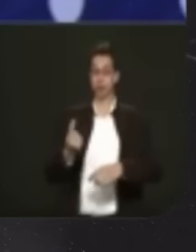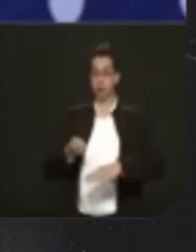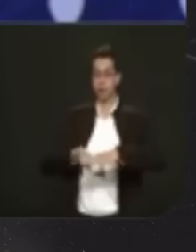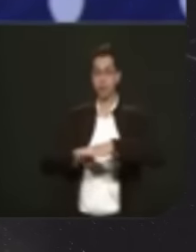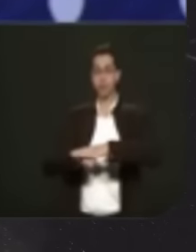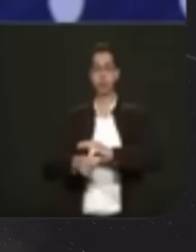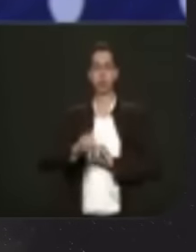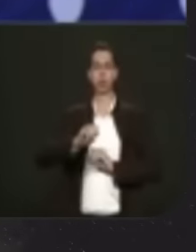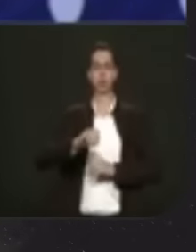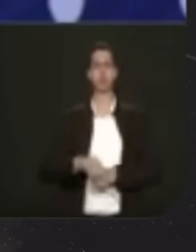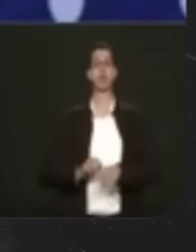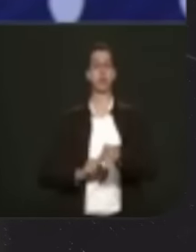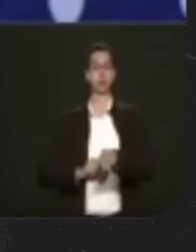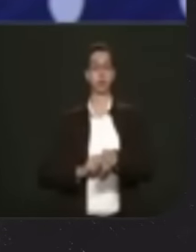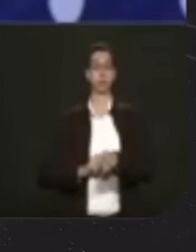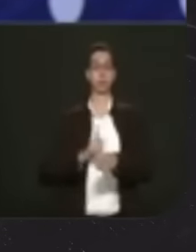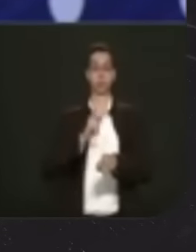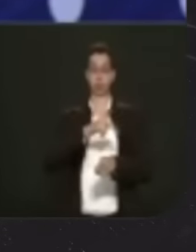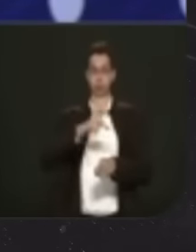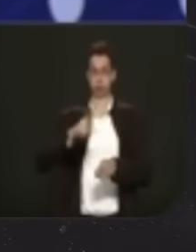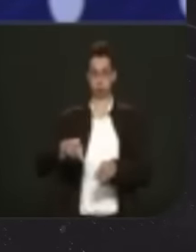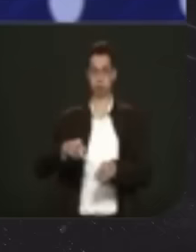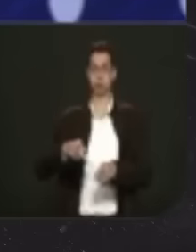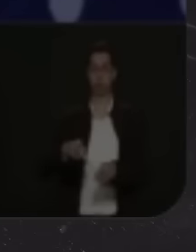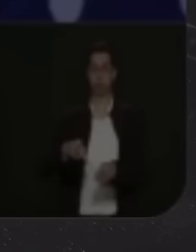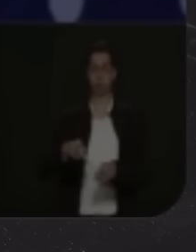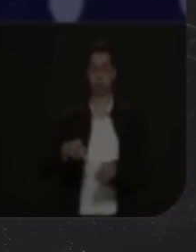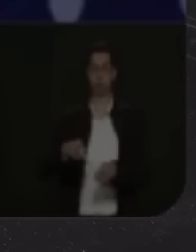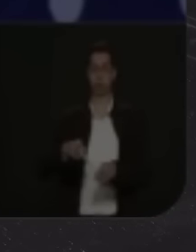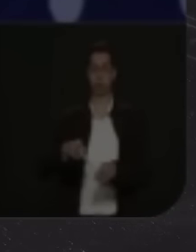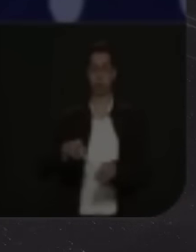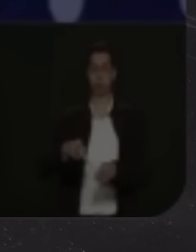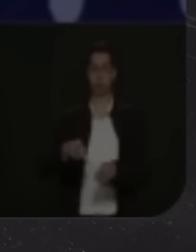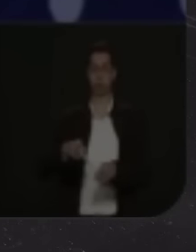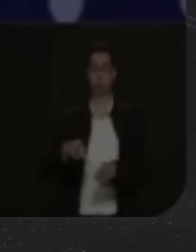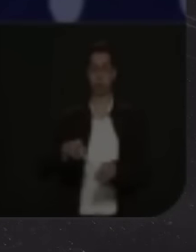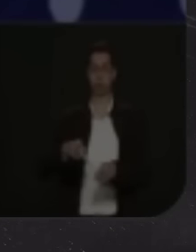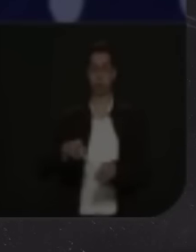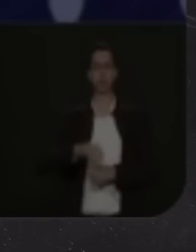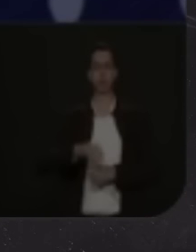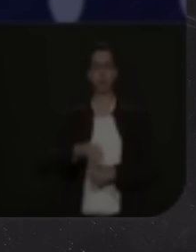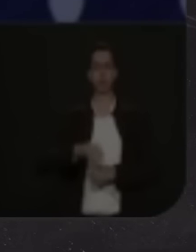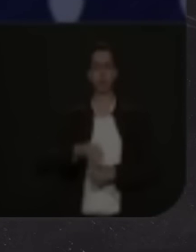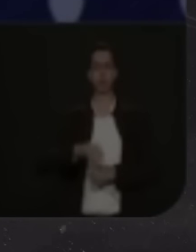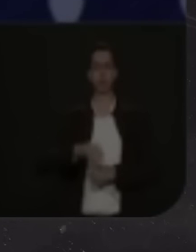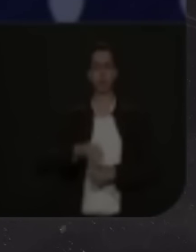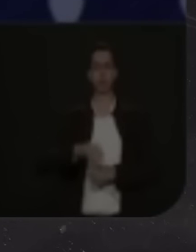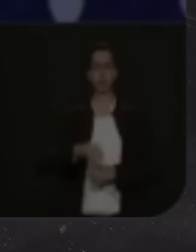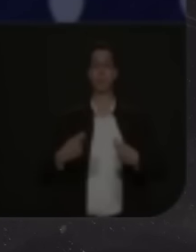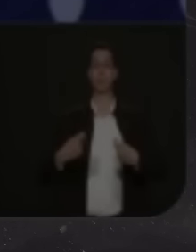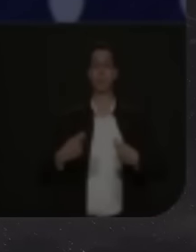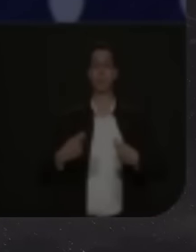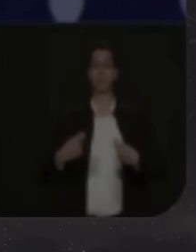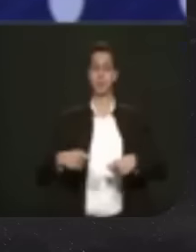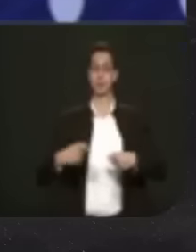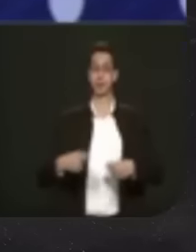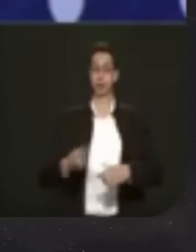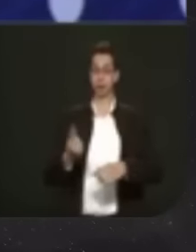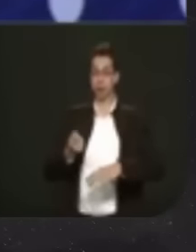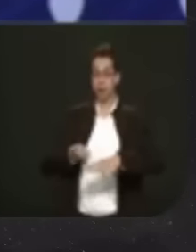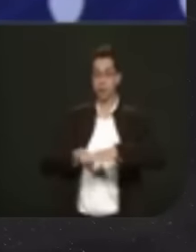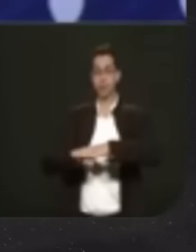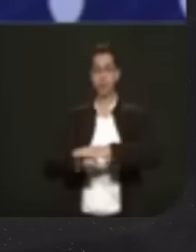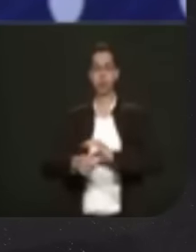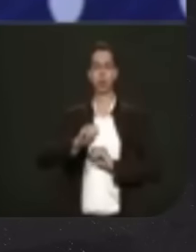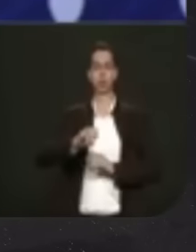ser valorizado pelo presenteísmo e pela produtividade desses alunos pelo quê presenteísmo você vai ser